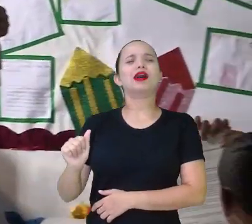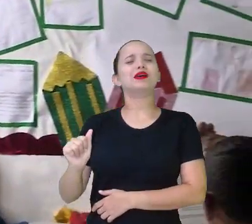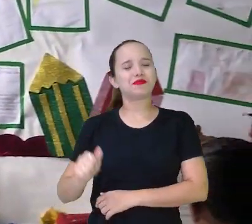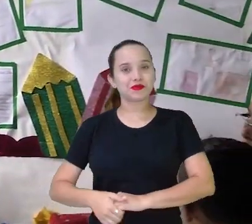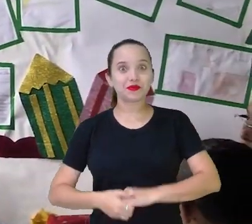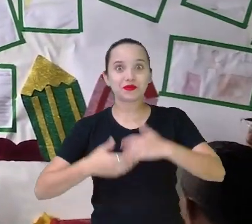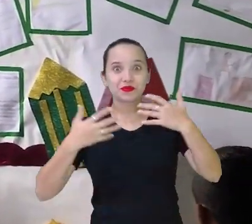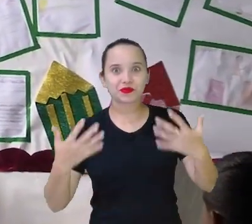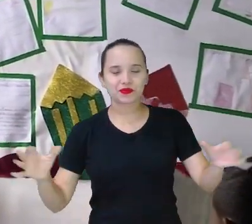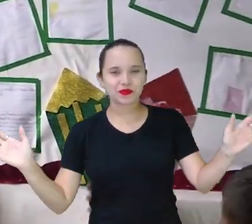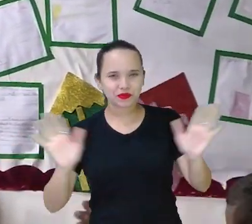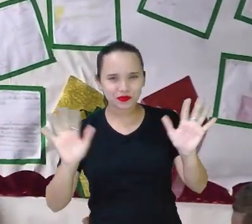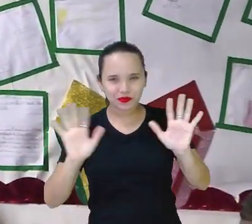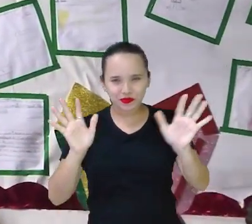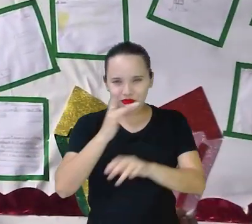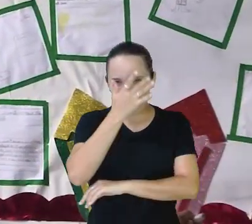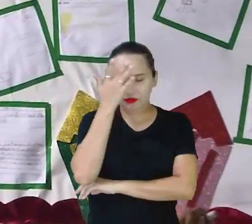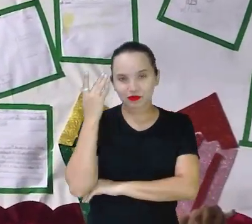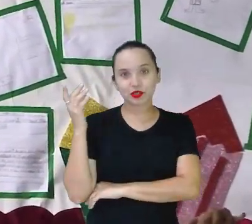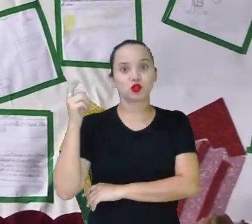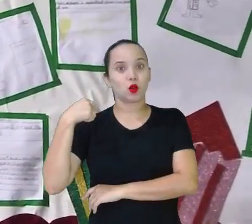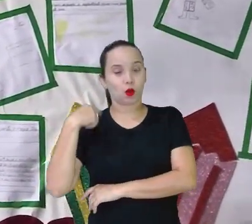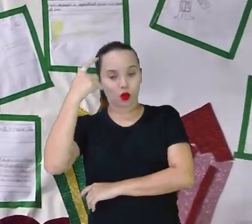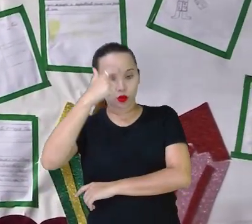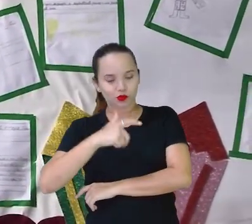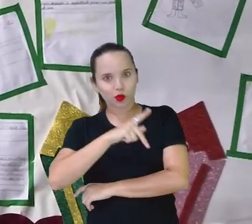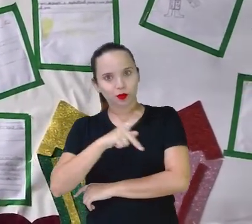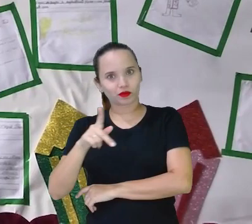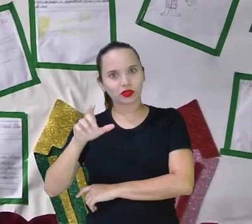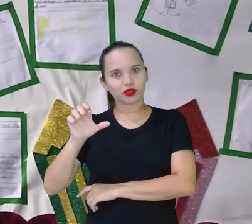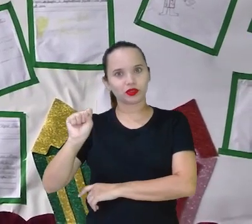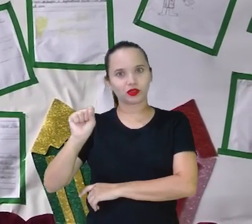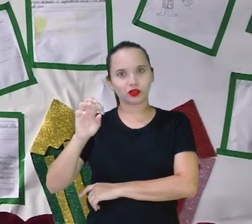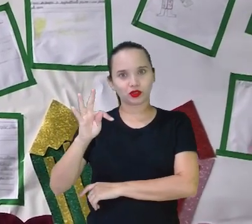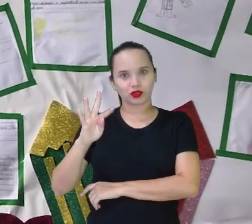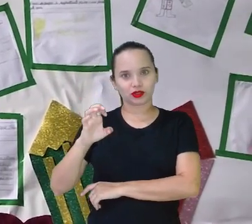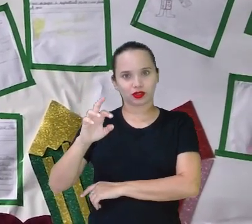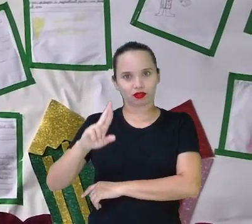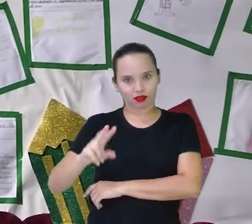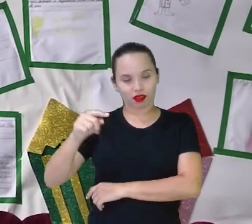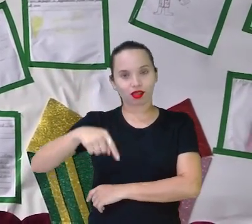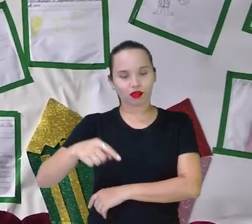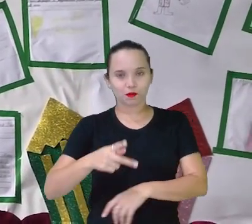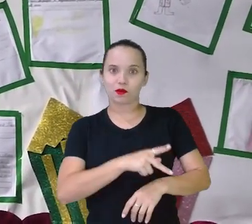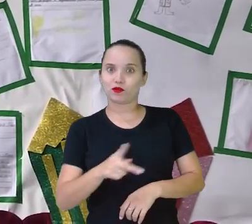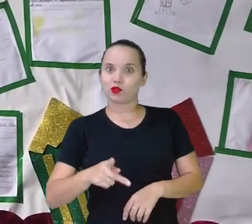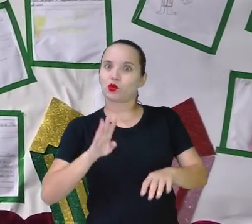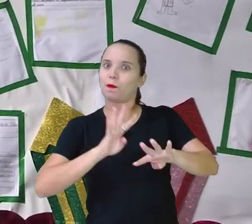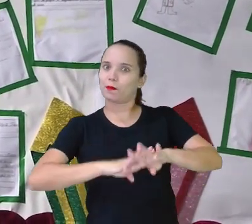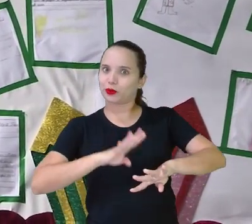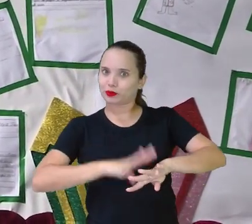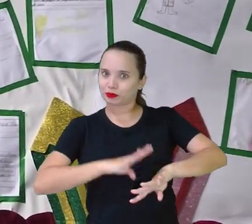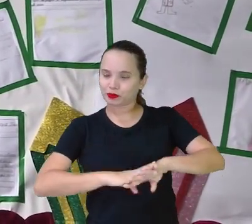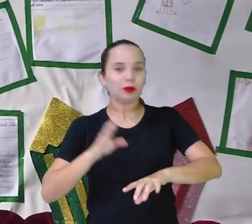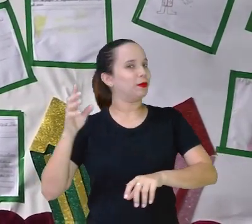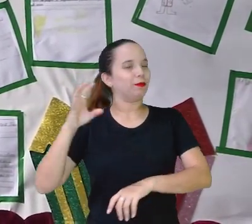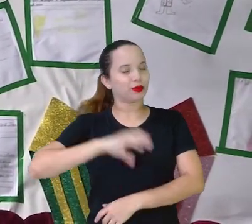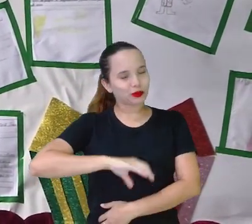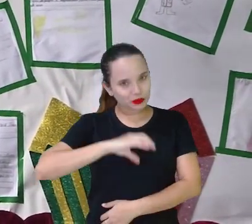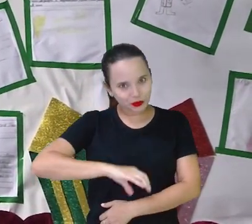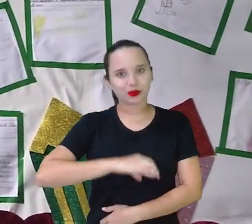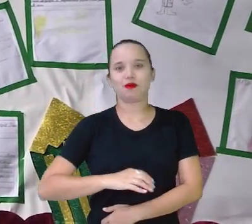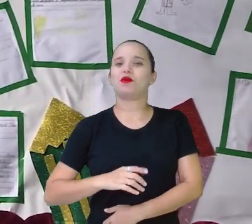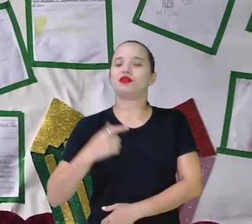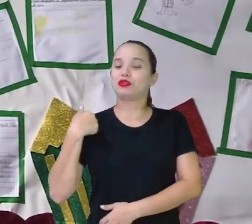Oi, gente, eu sou a professora Esther Marques, professora de português, de língua portuguesa, e estamos aqui para